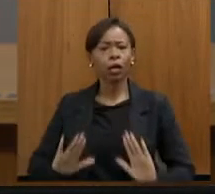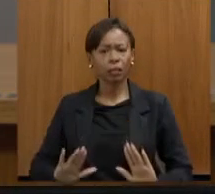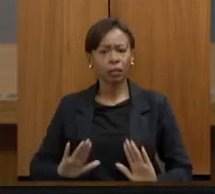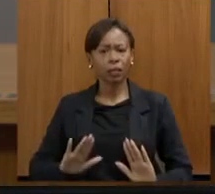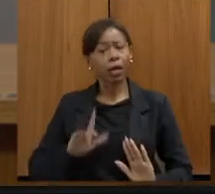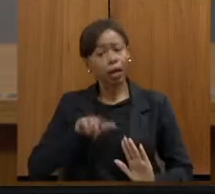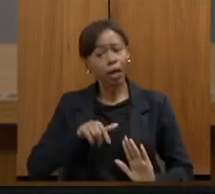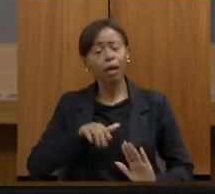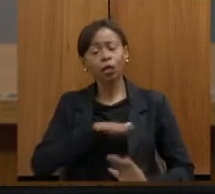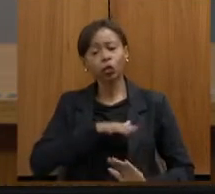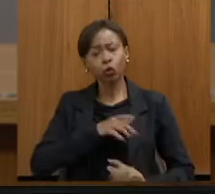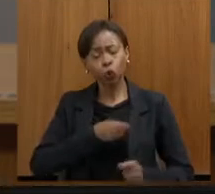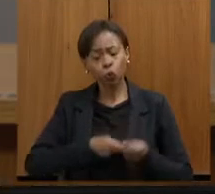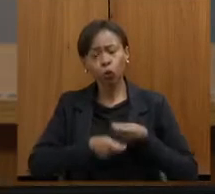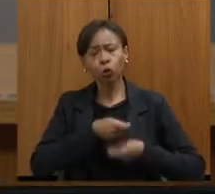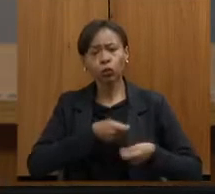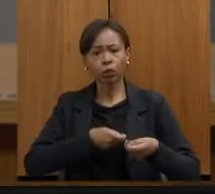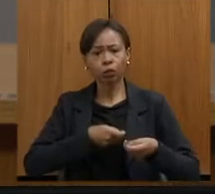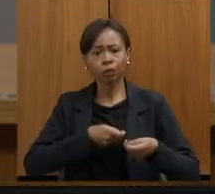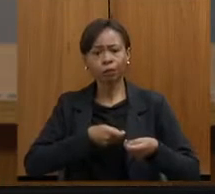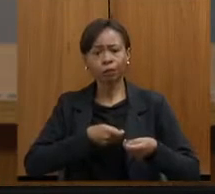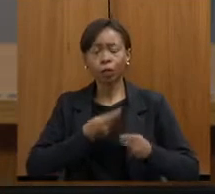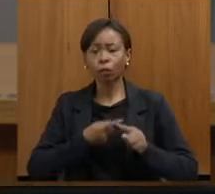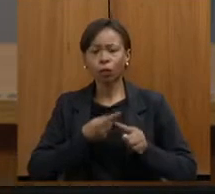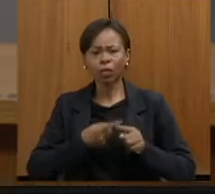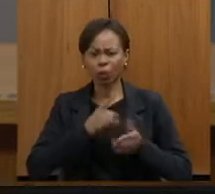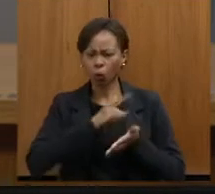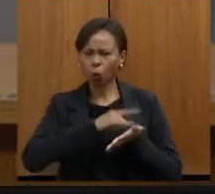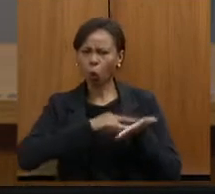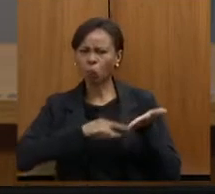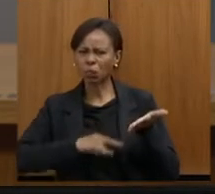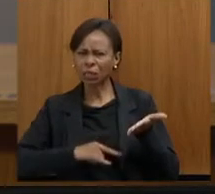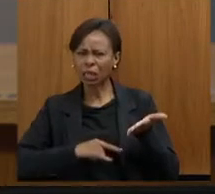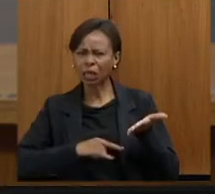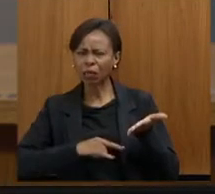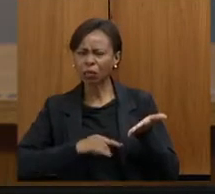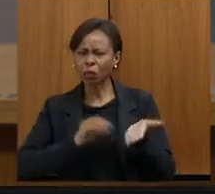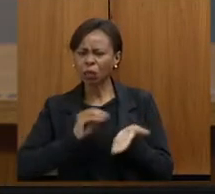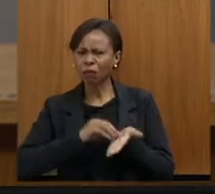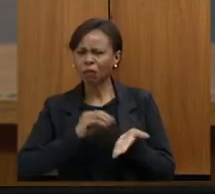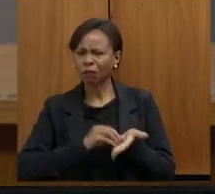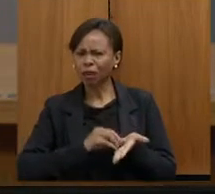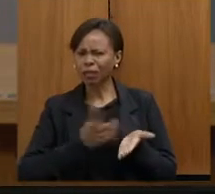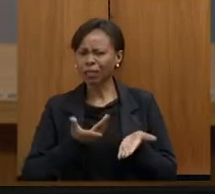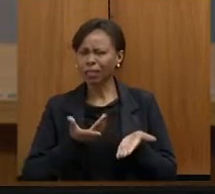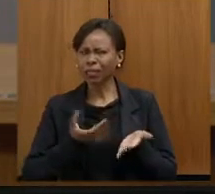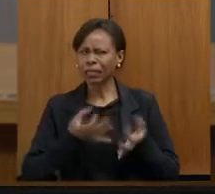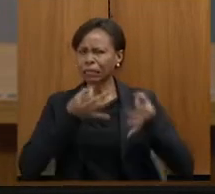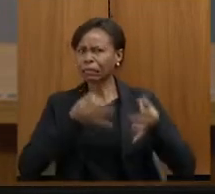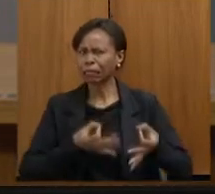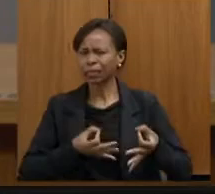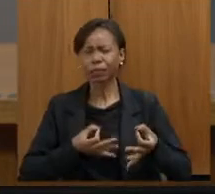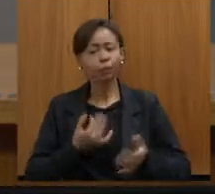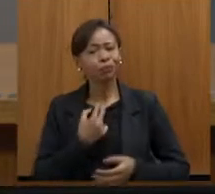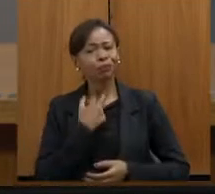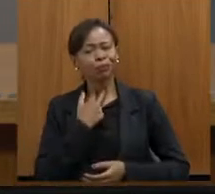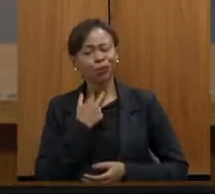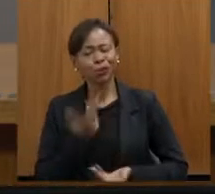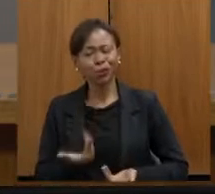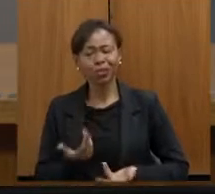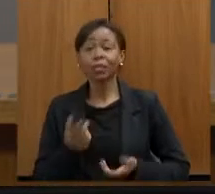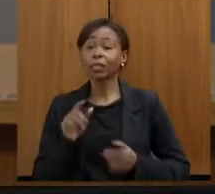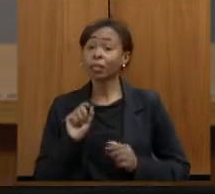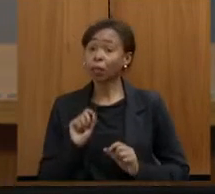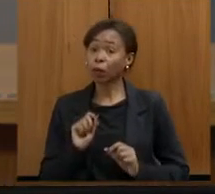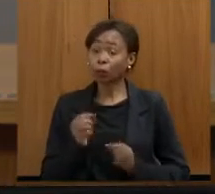investimento se dá por contrato de gaveta, se dá quando há insegurança sobre o imóvel. Então, trazer essa temática